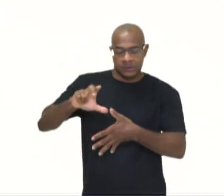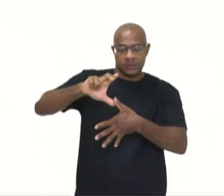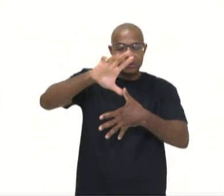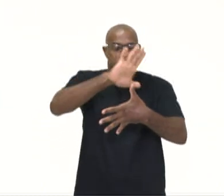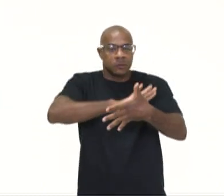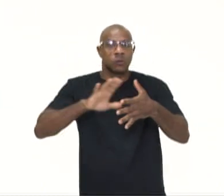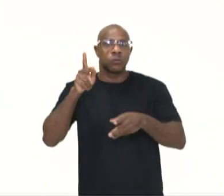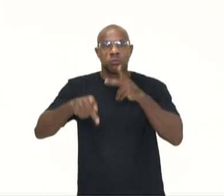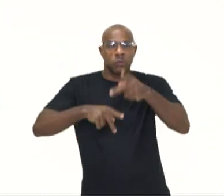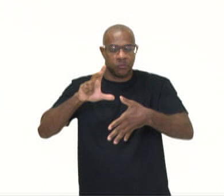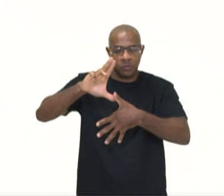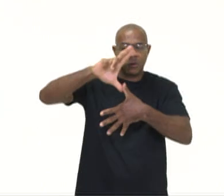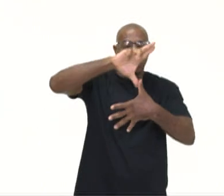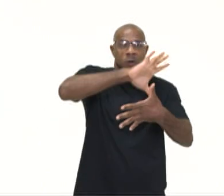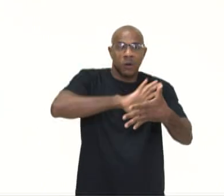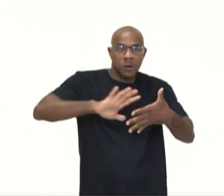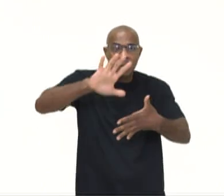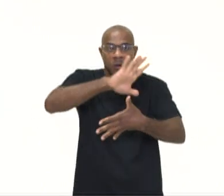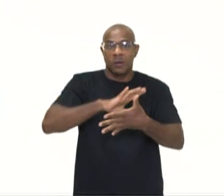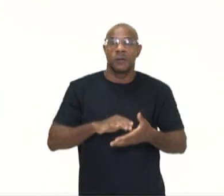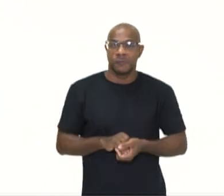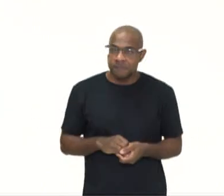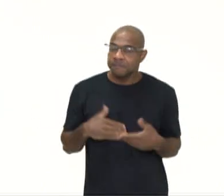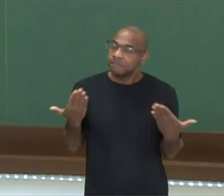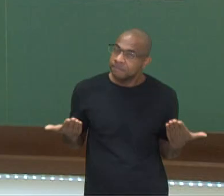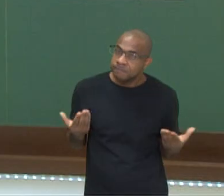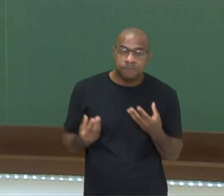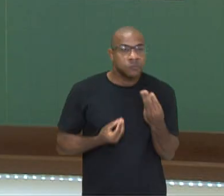mesoamericanas, como os maias e os astecas.